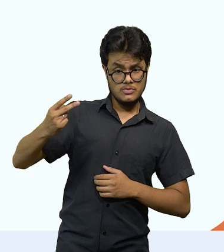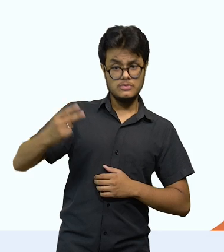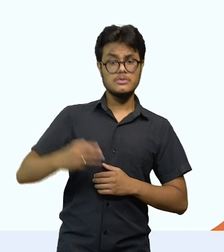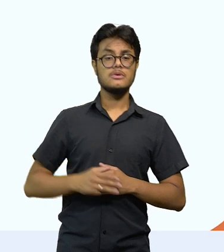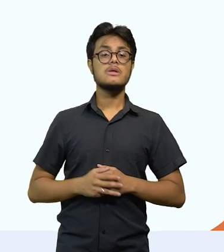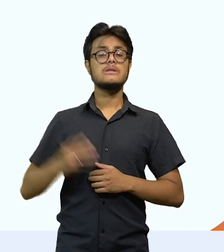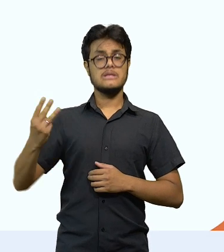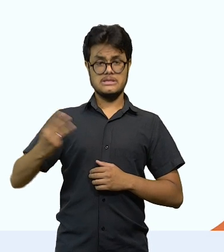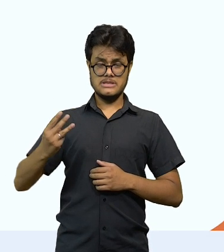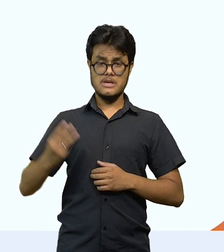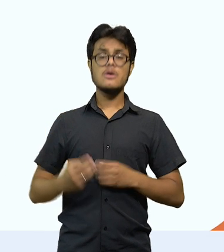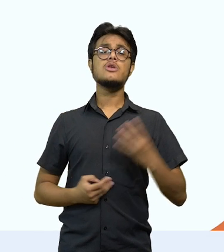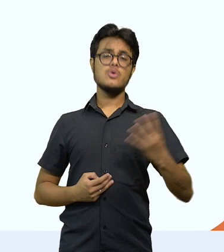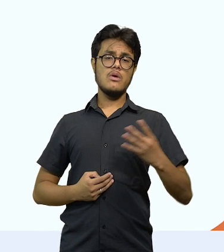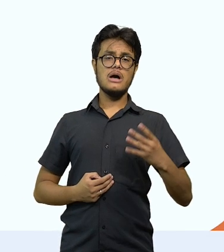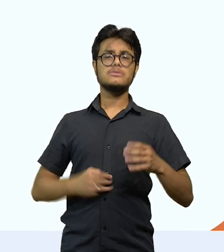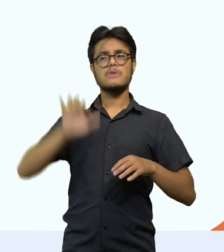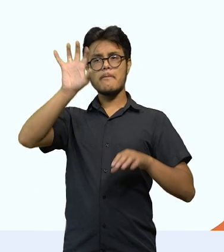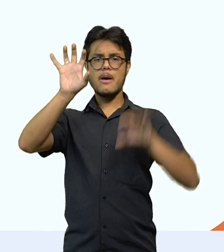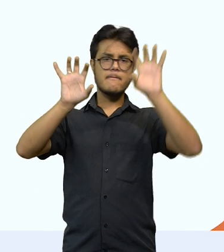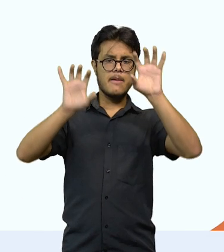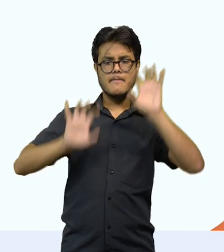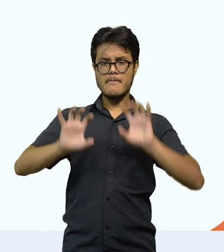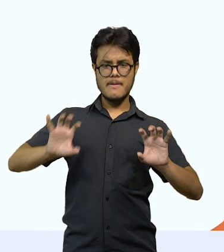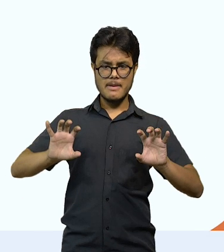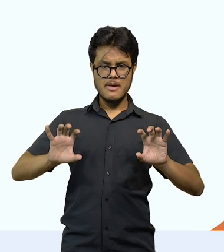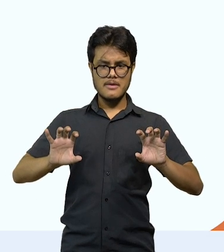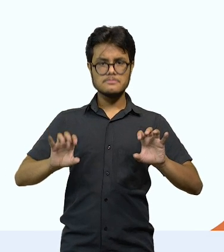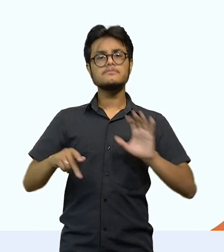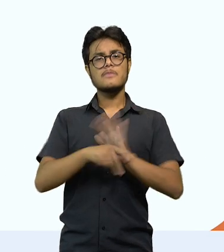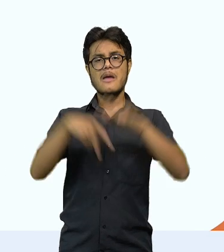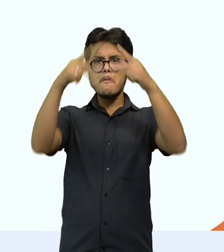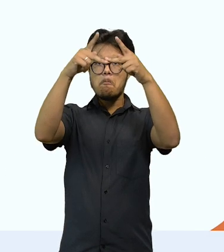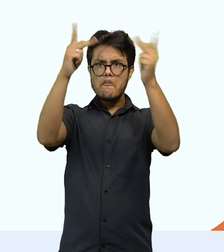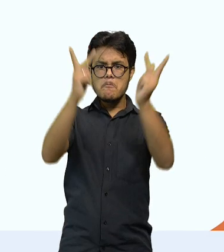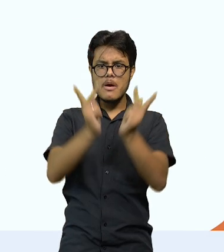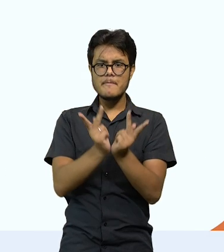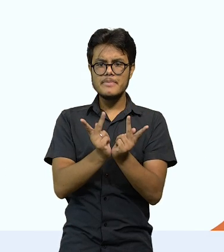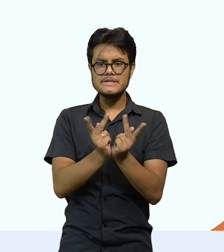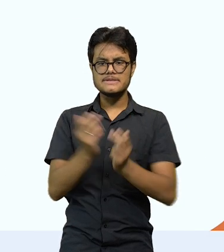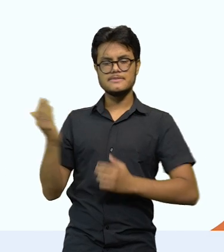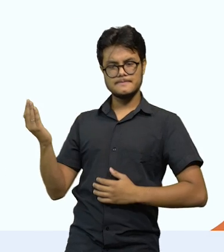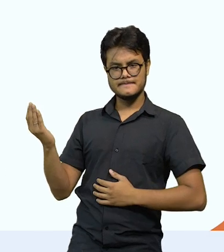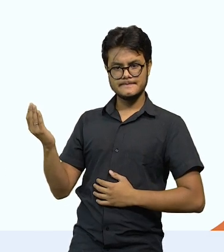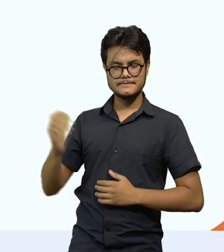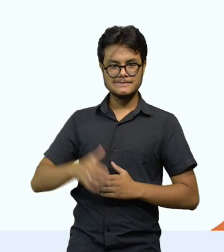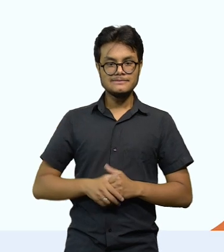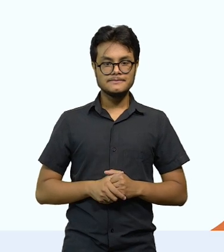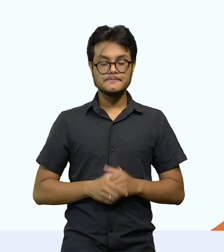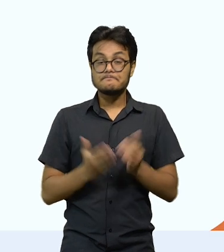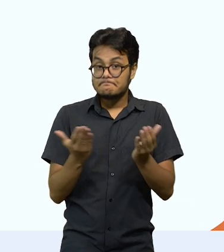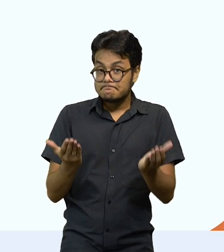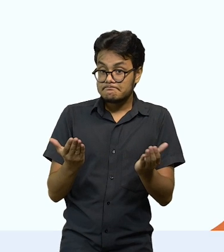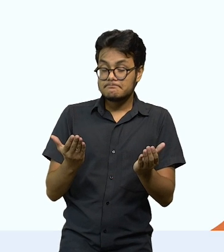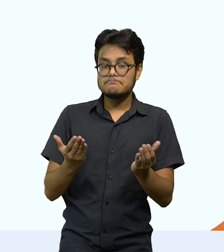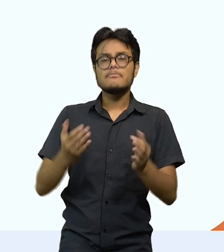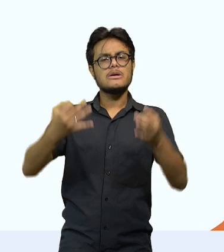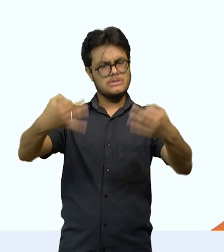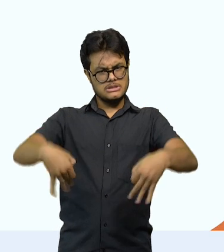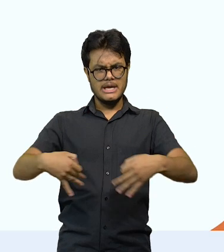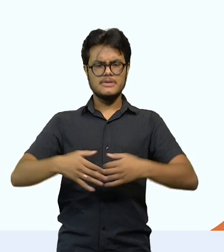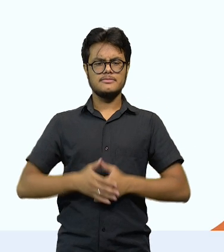quadrante, meu terceiro quadrante, meu quarto quadrante aqui, ó. Então, essa está